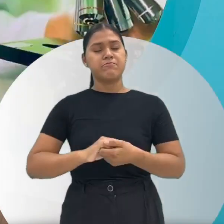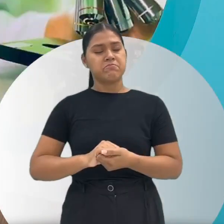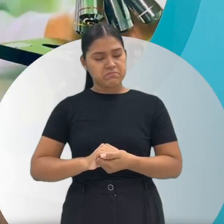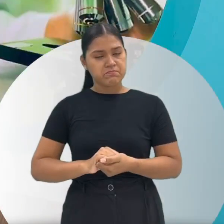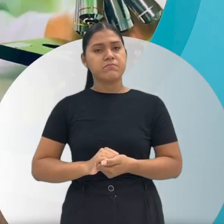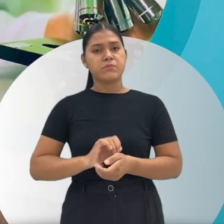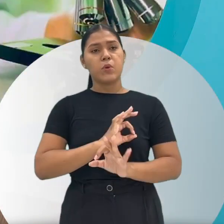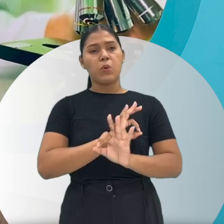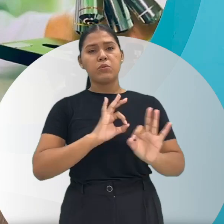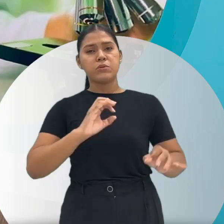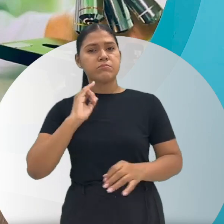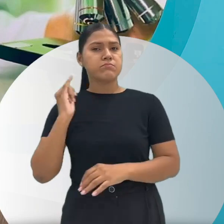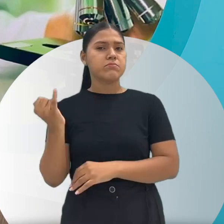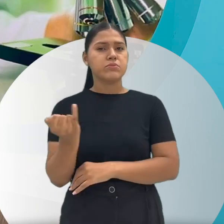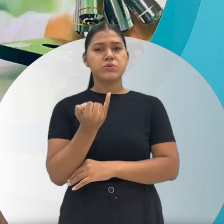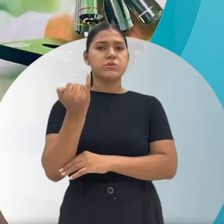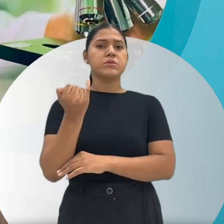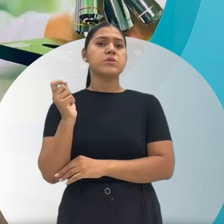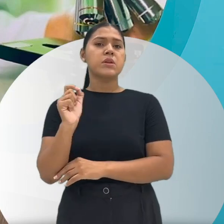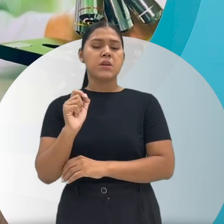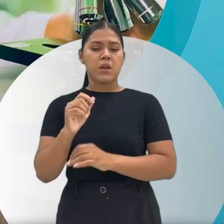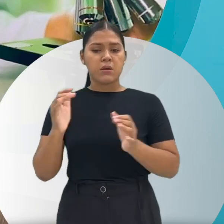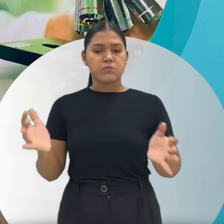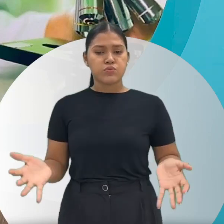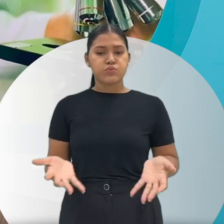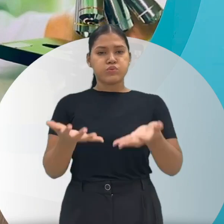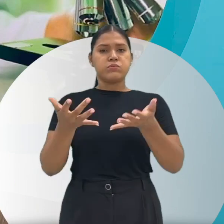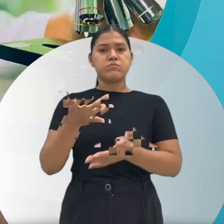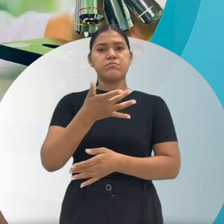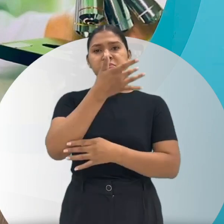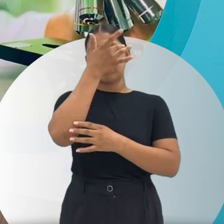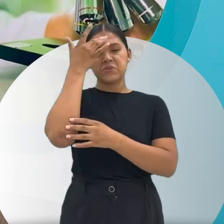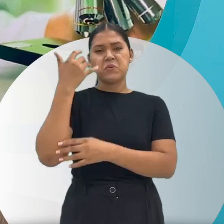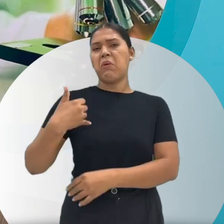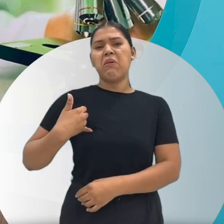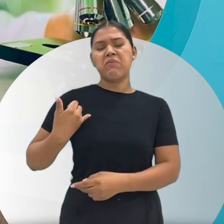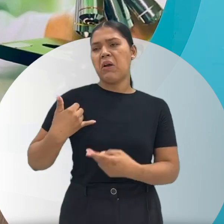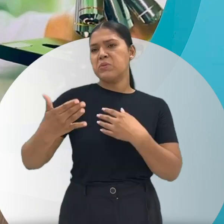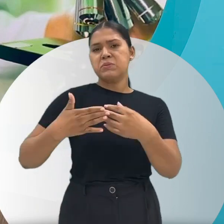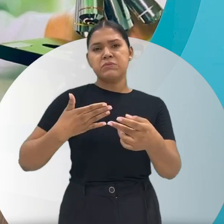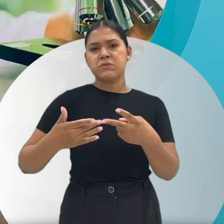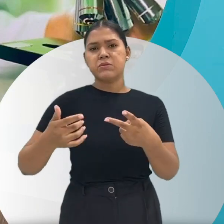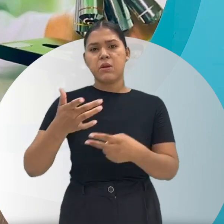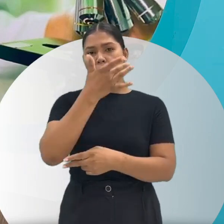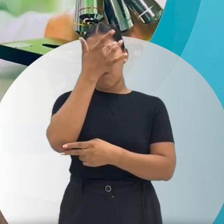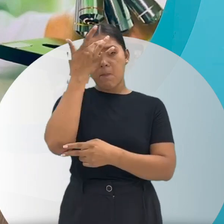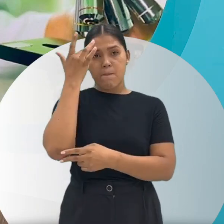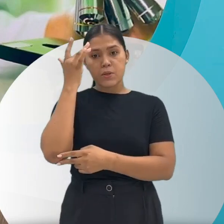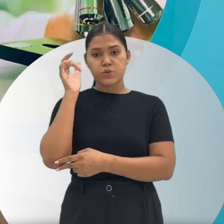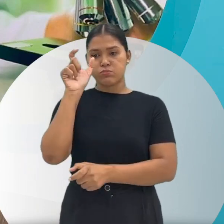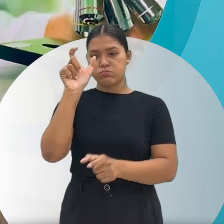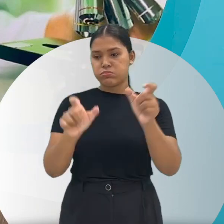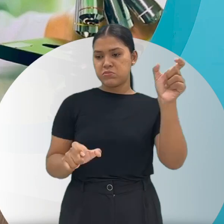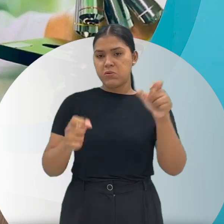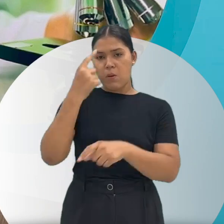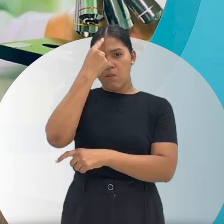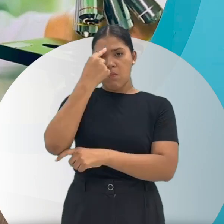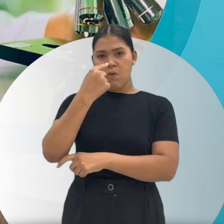né? A gente capacitar as pessoas, independente da idade, né, do percurso até chegar ao